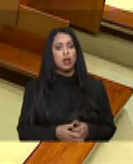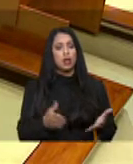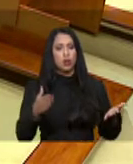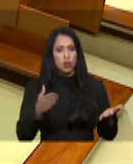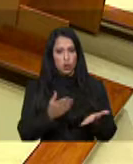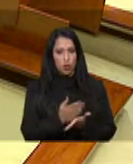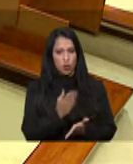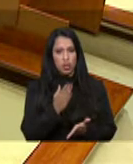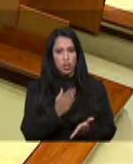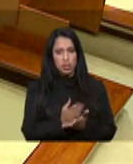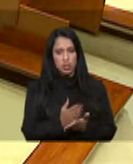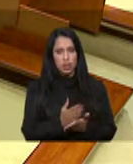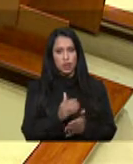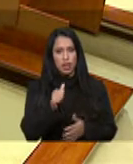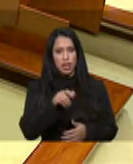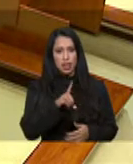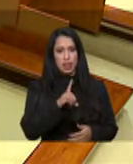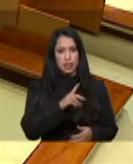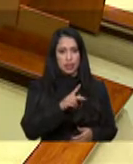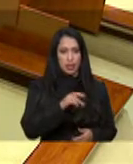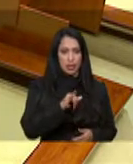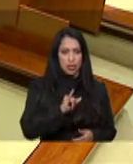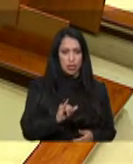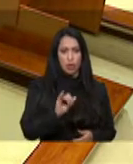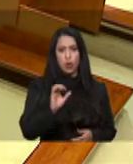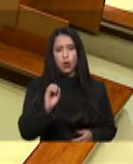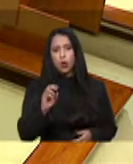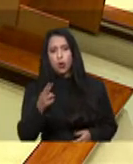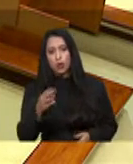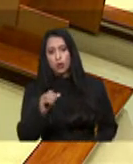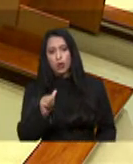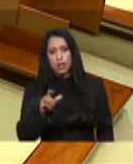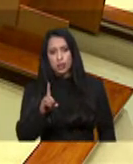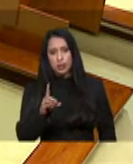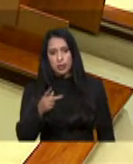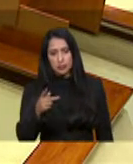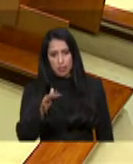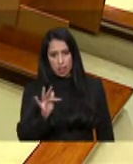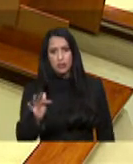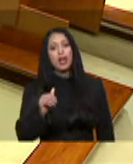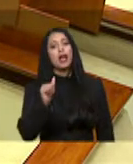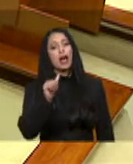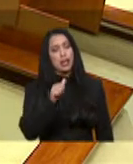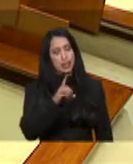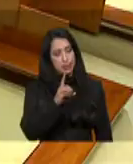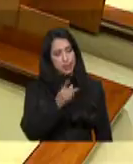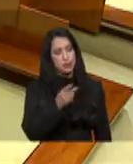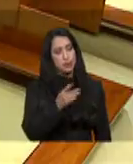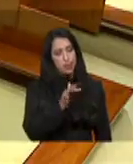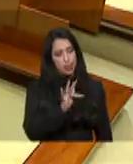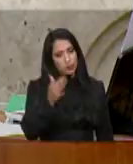propôs a eminente relatora, ou como a DPF? Está como a DPF. Como a DPF. Obrigada. Obrigada.